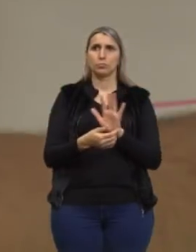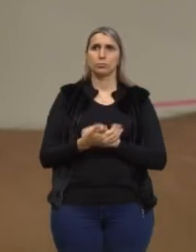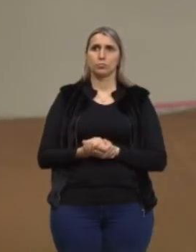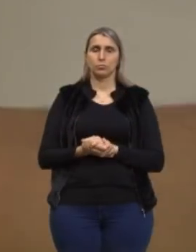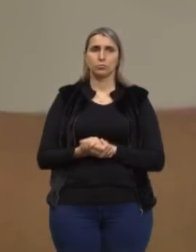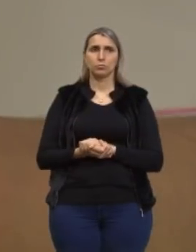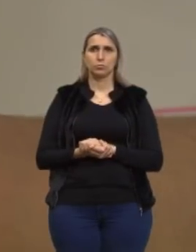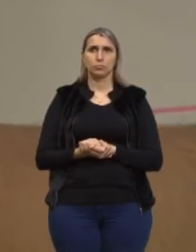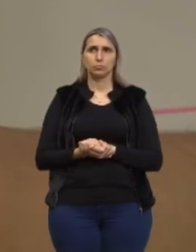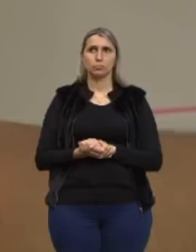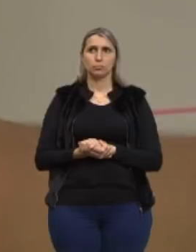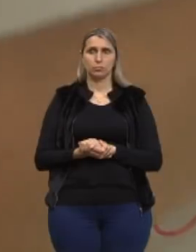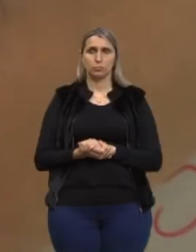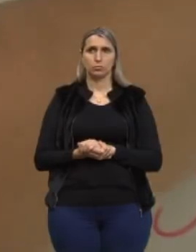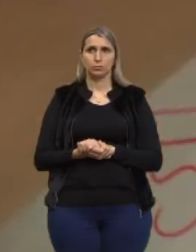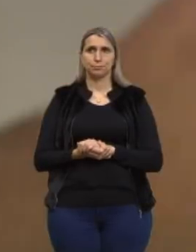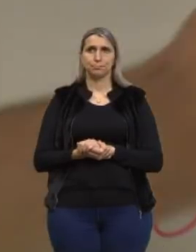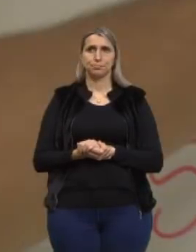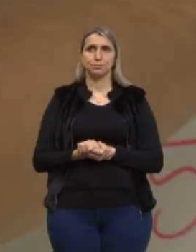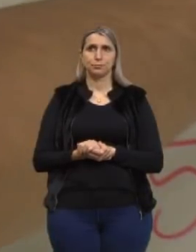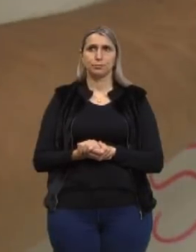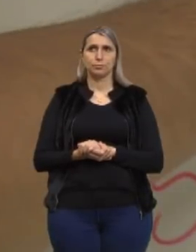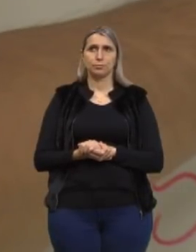677 com oito